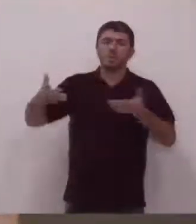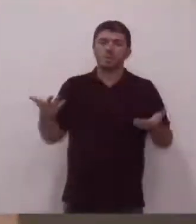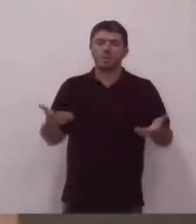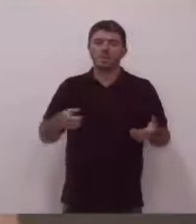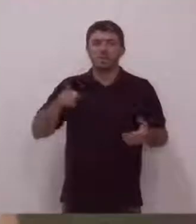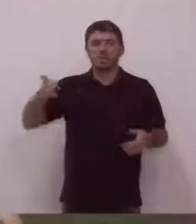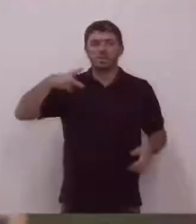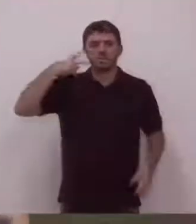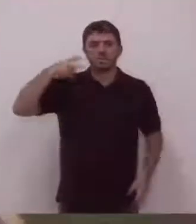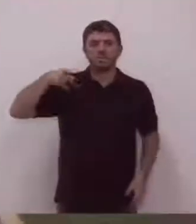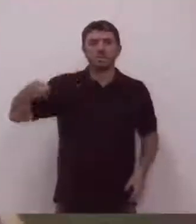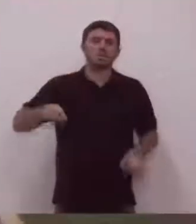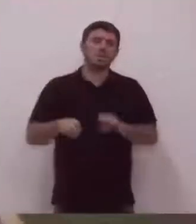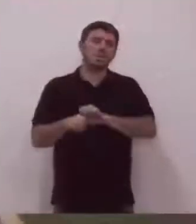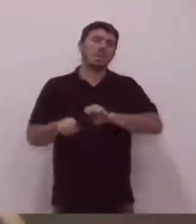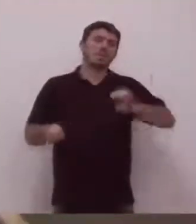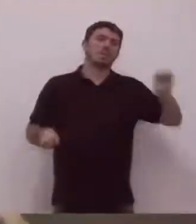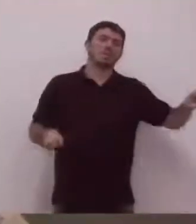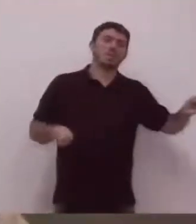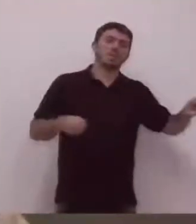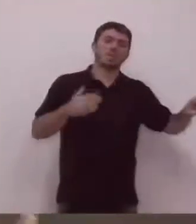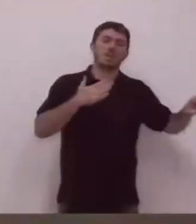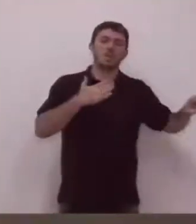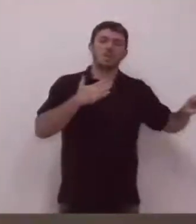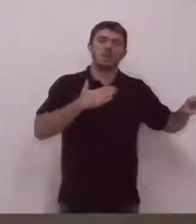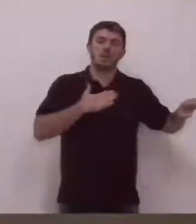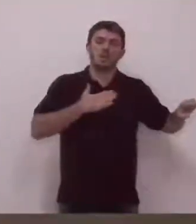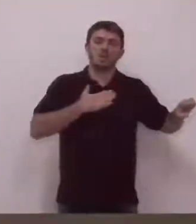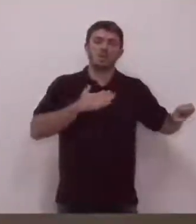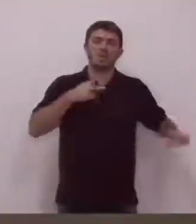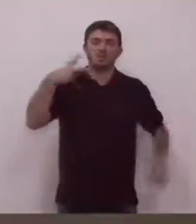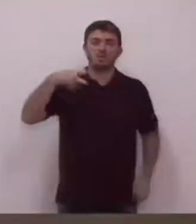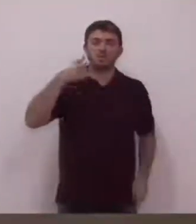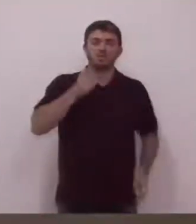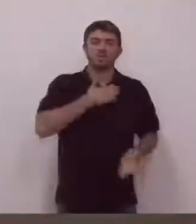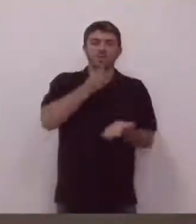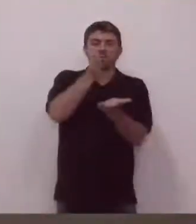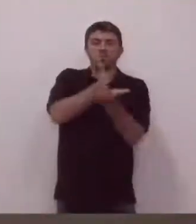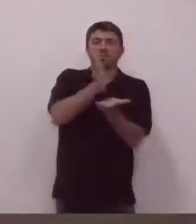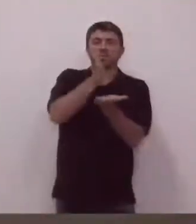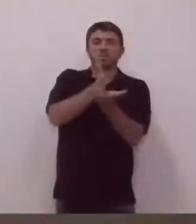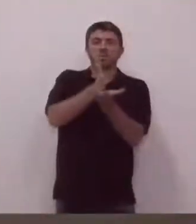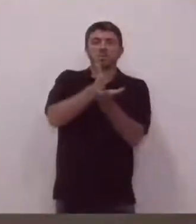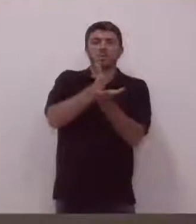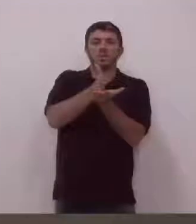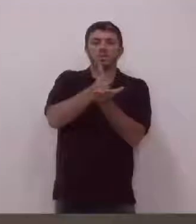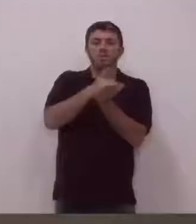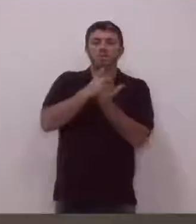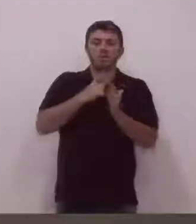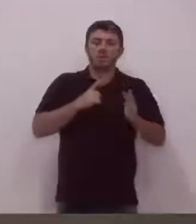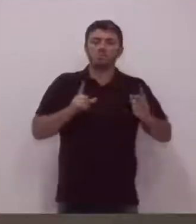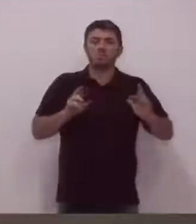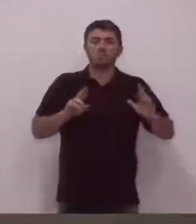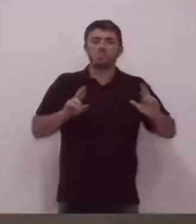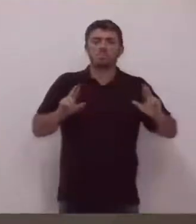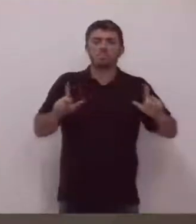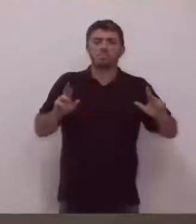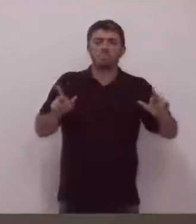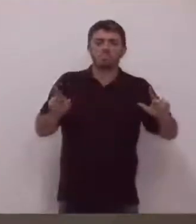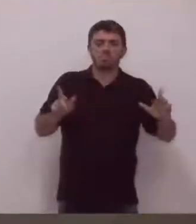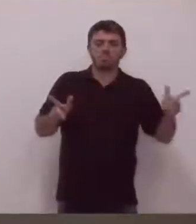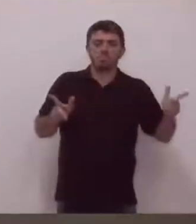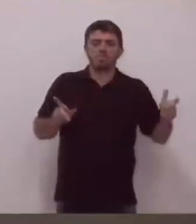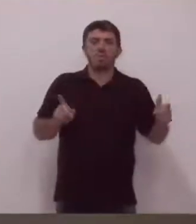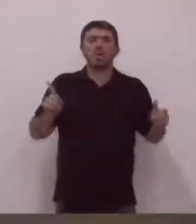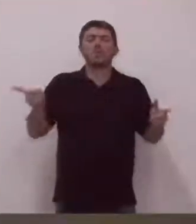esquerda, e bem de esquerda, eu sou um vereador mais de centro, e temos posicionamentos diferentes. Mas respeito, eu acho que o vereador que foi muito bem, colocou o